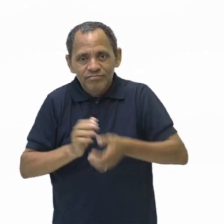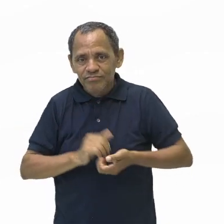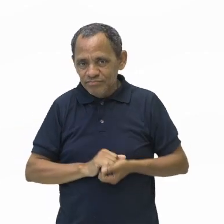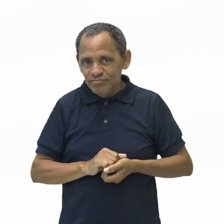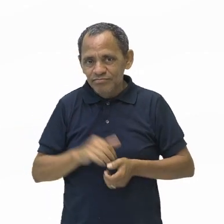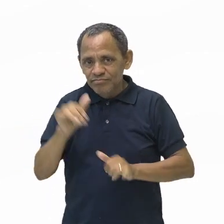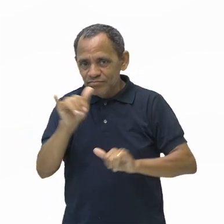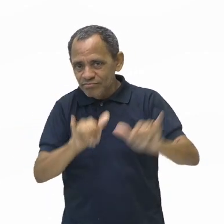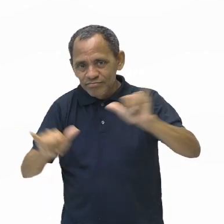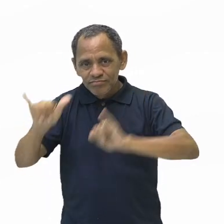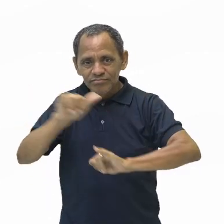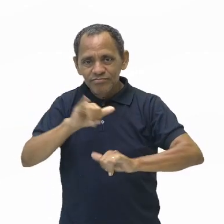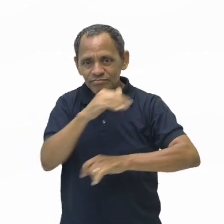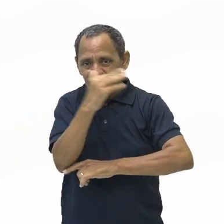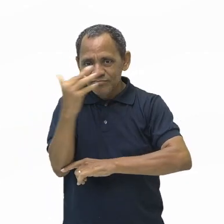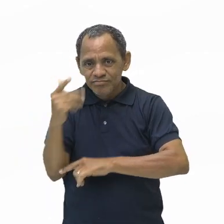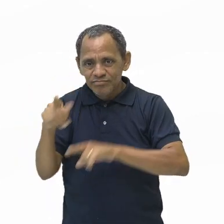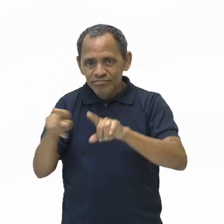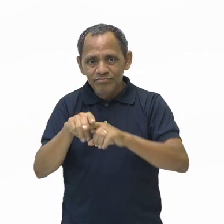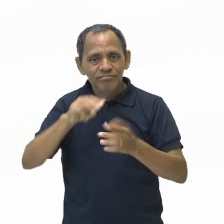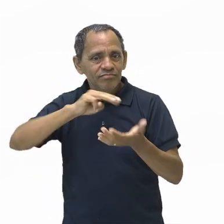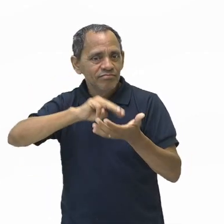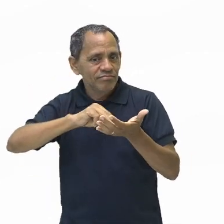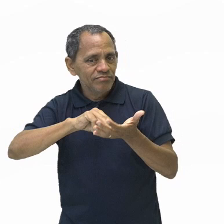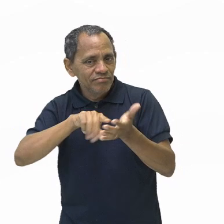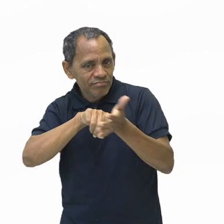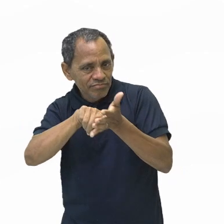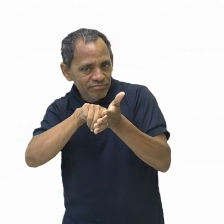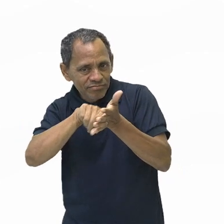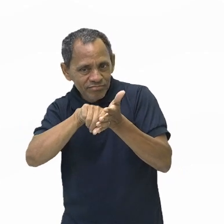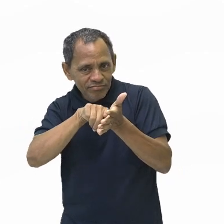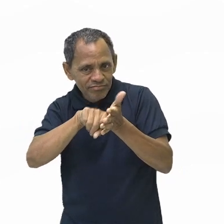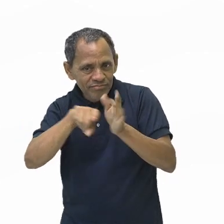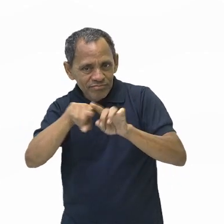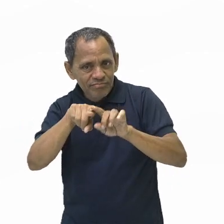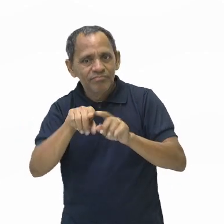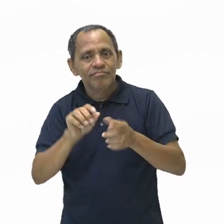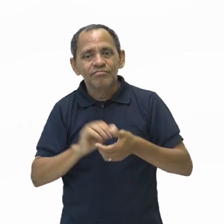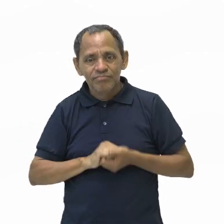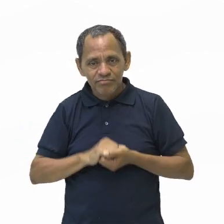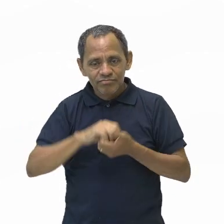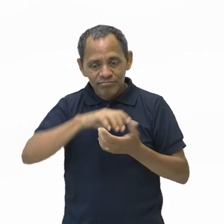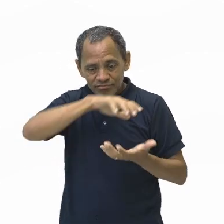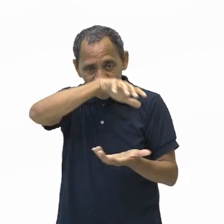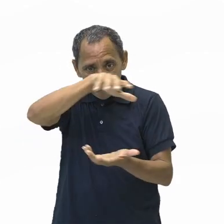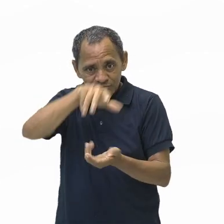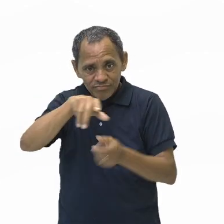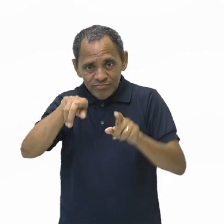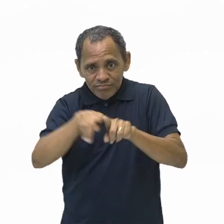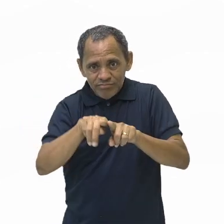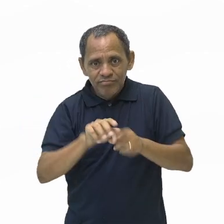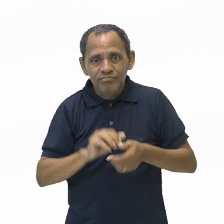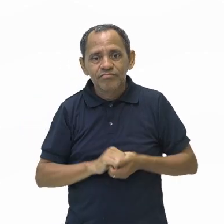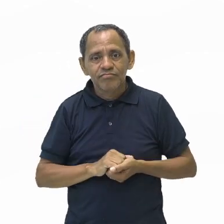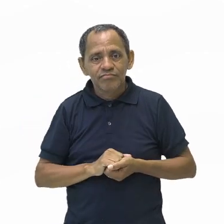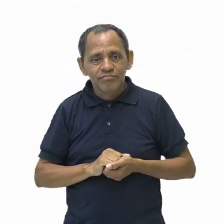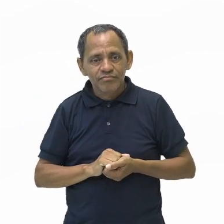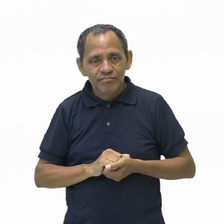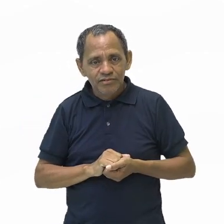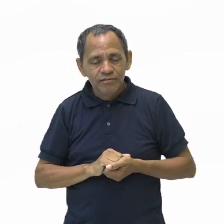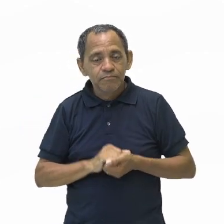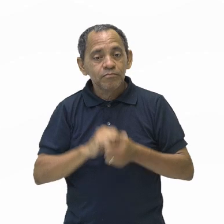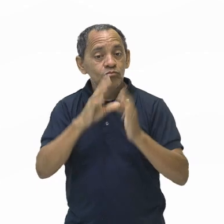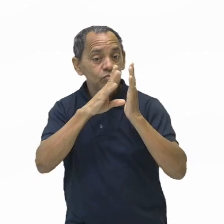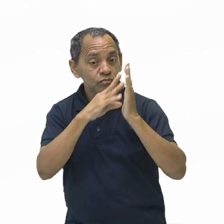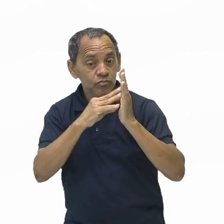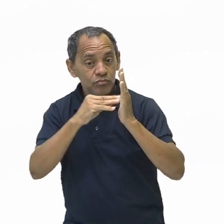Química ambiental, métodos de monitoramento da superfície terrestre, agentes